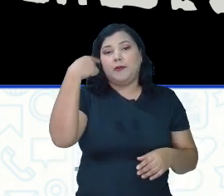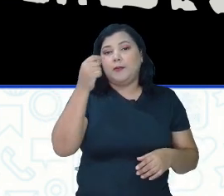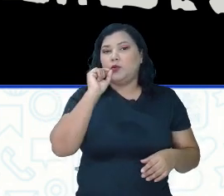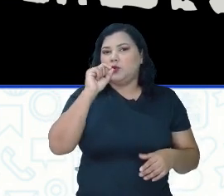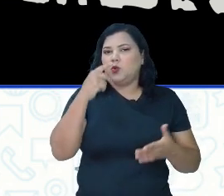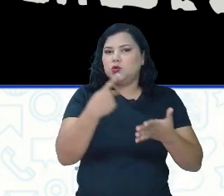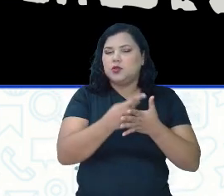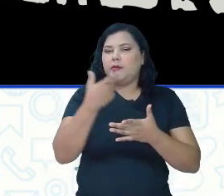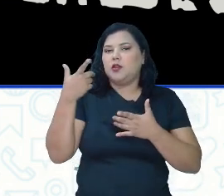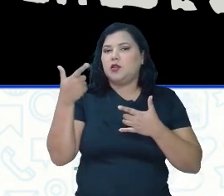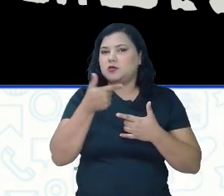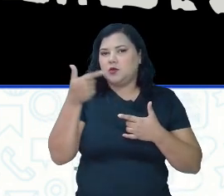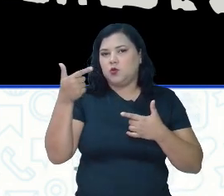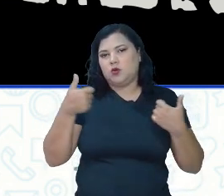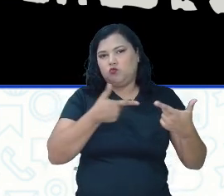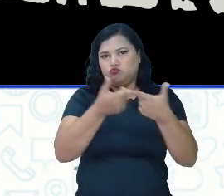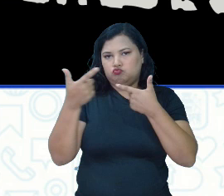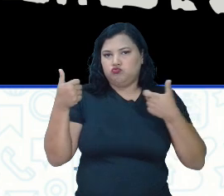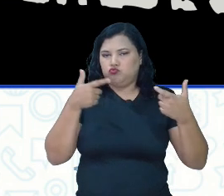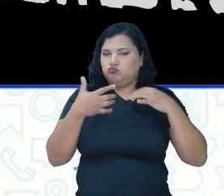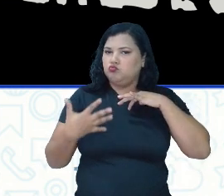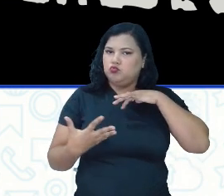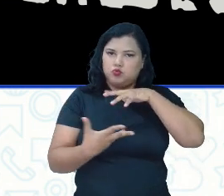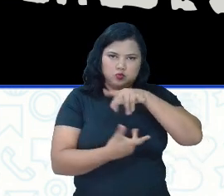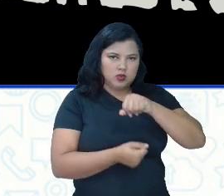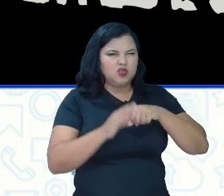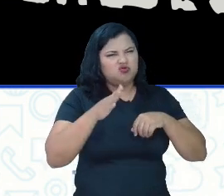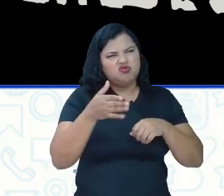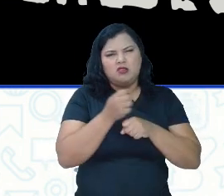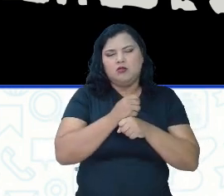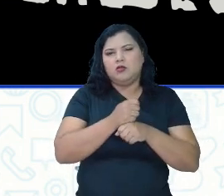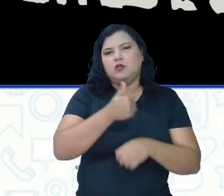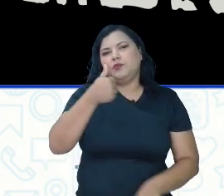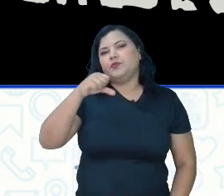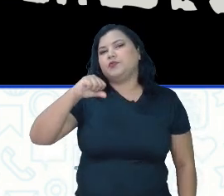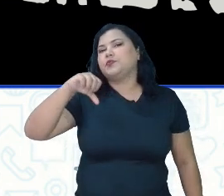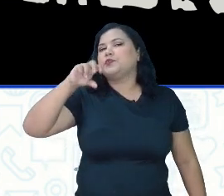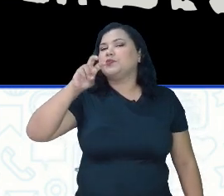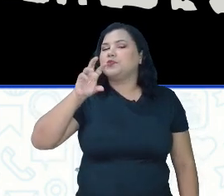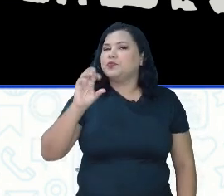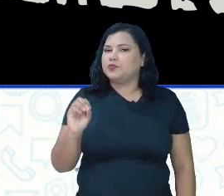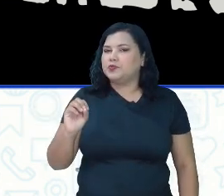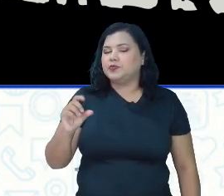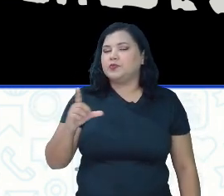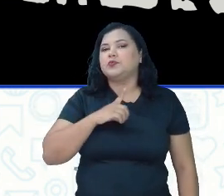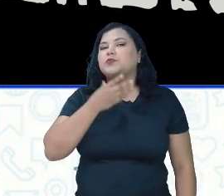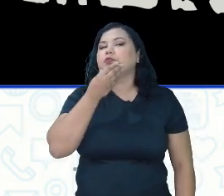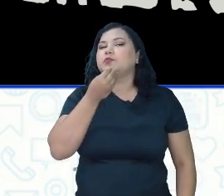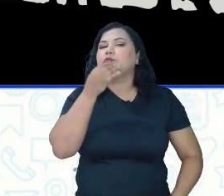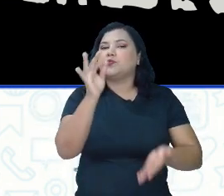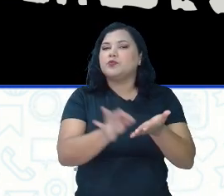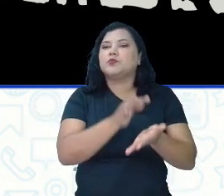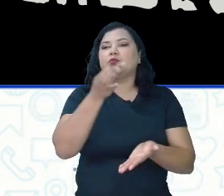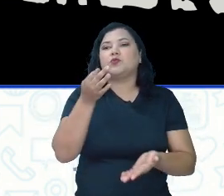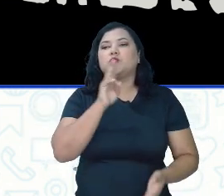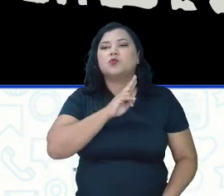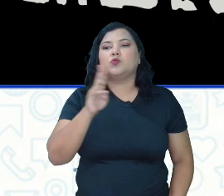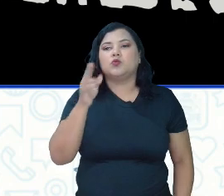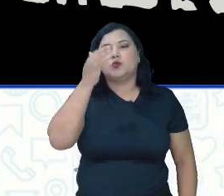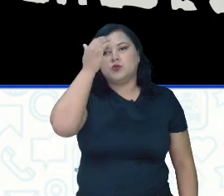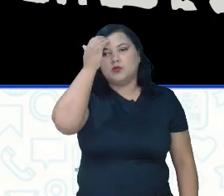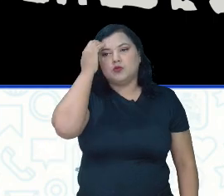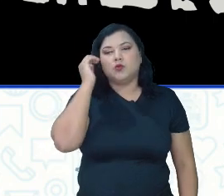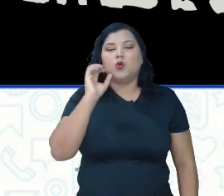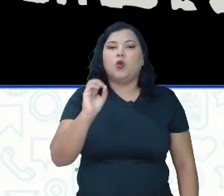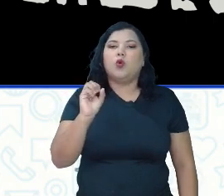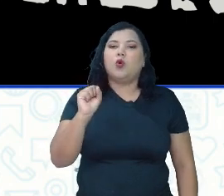Guerra Mundial, já nos anos 1950, com as obras de Osamu Tezuka. E